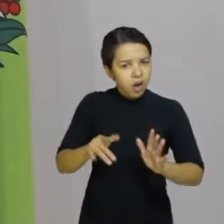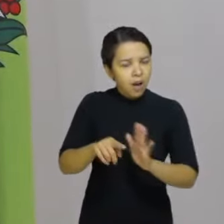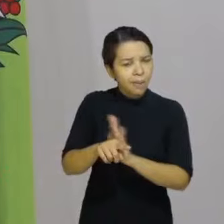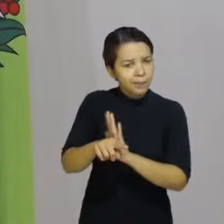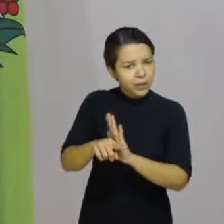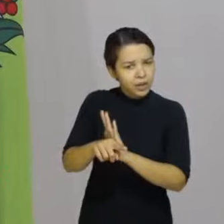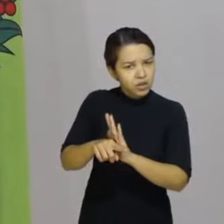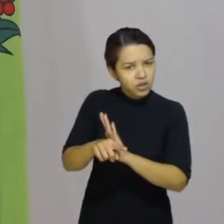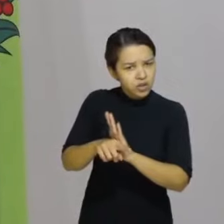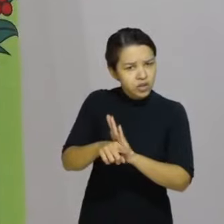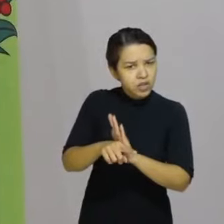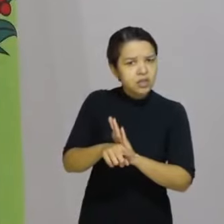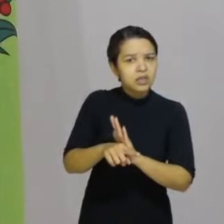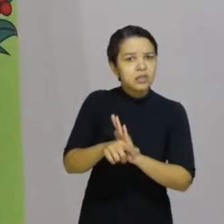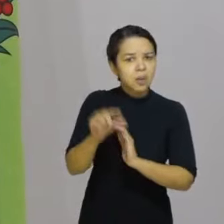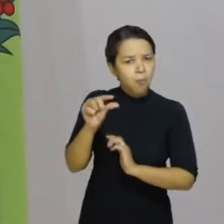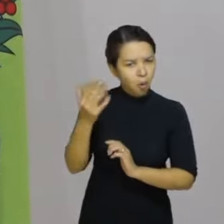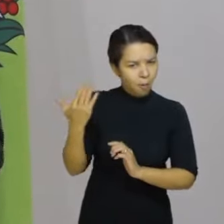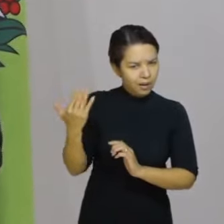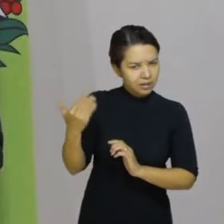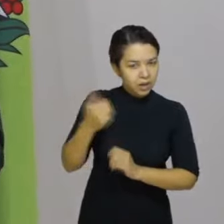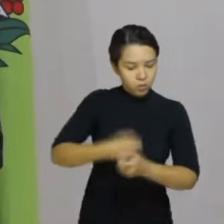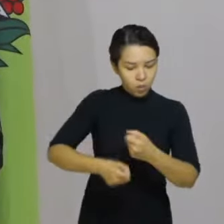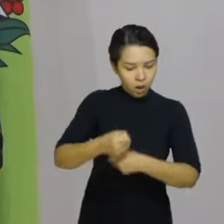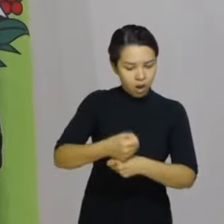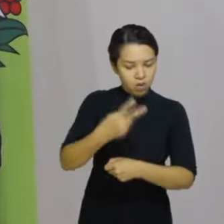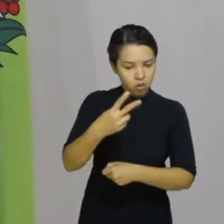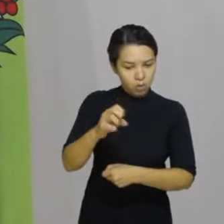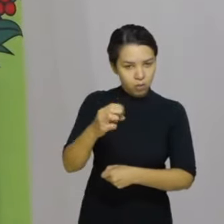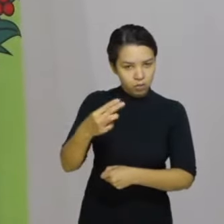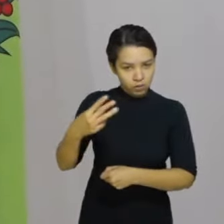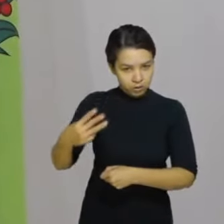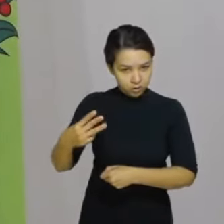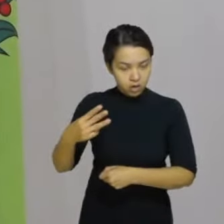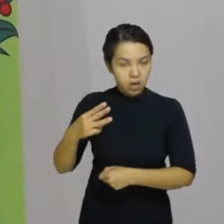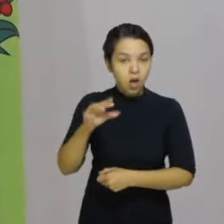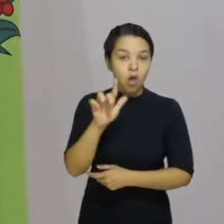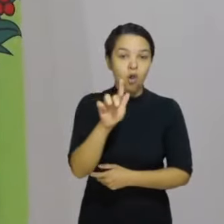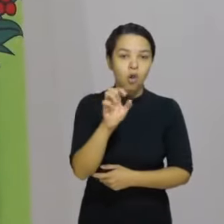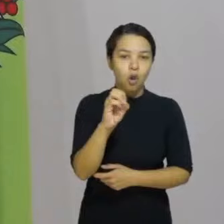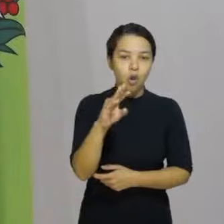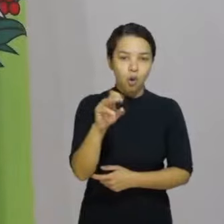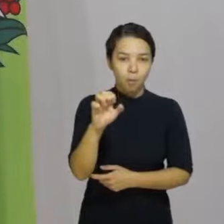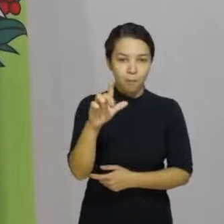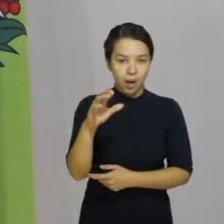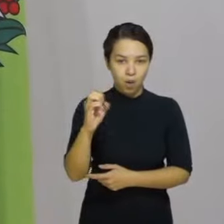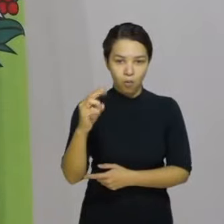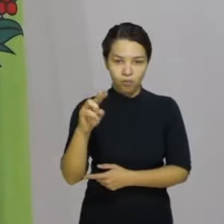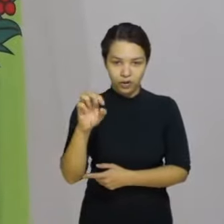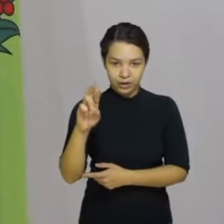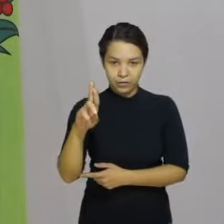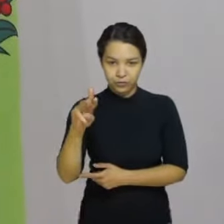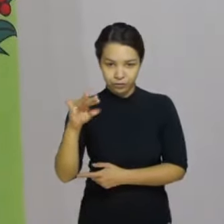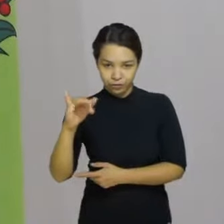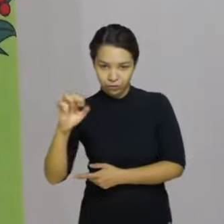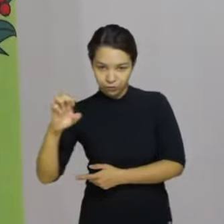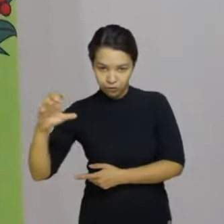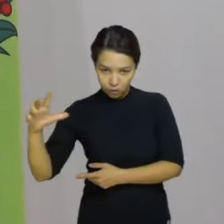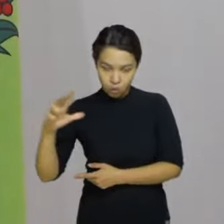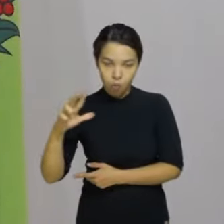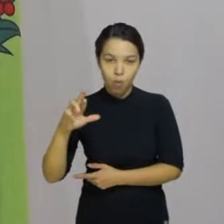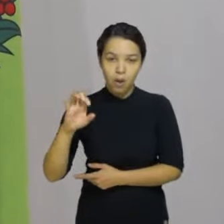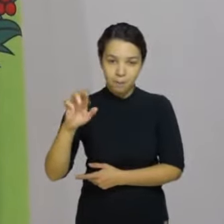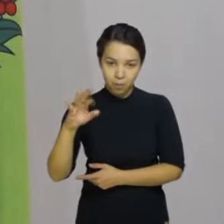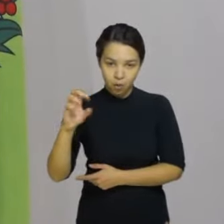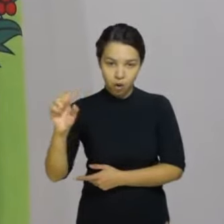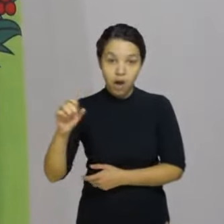de 2023, publicada nesse ano, da Global Overview Report, destaca que entre 45